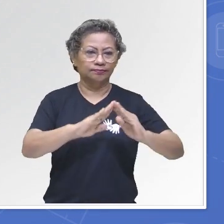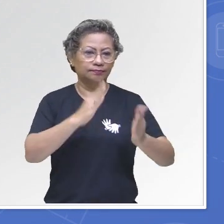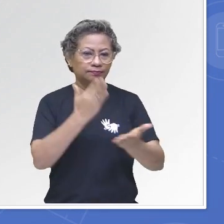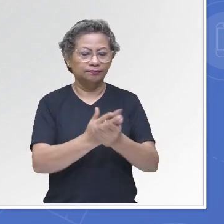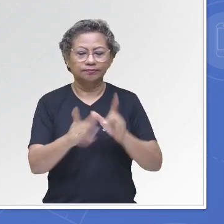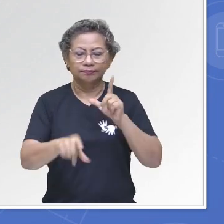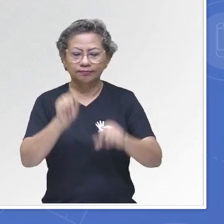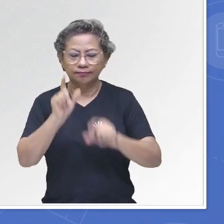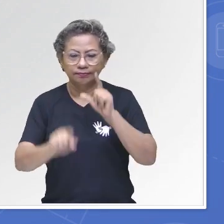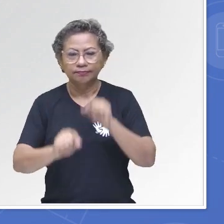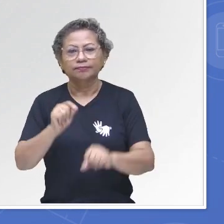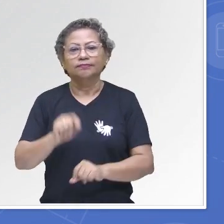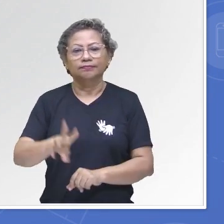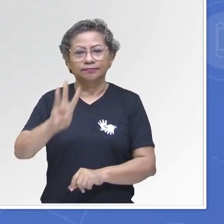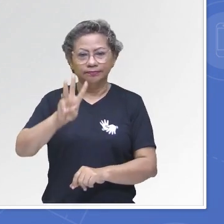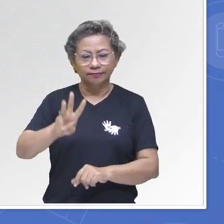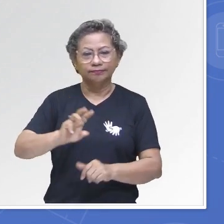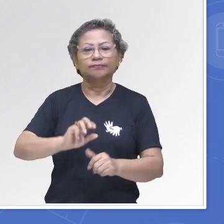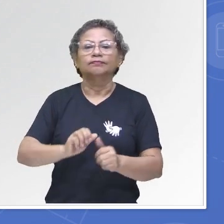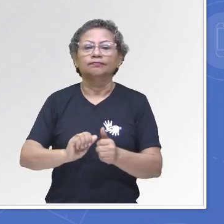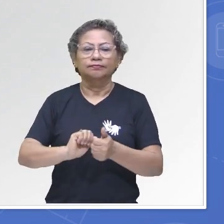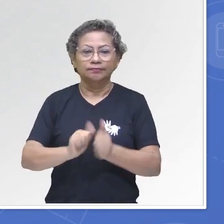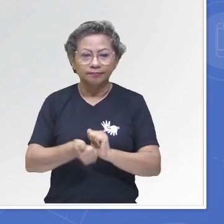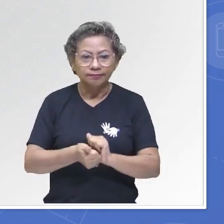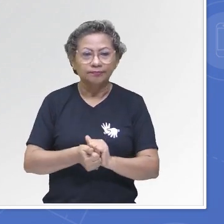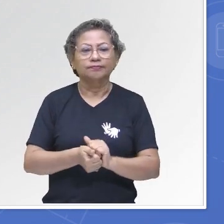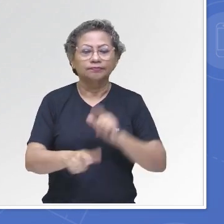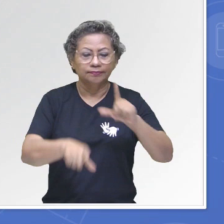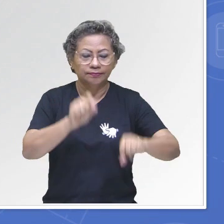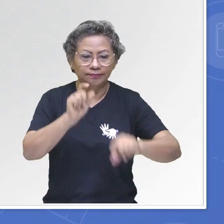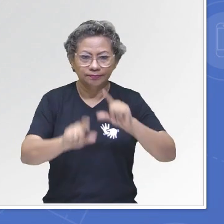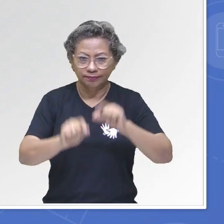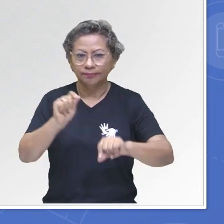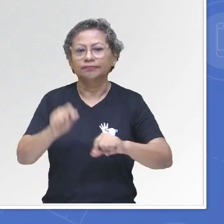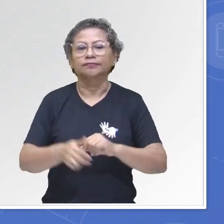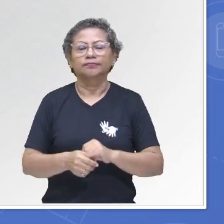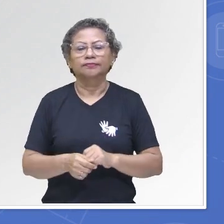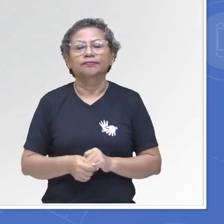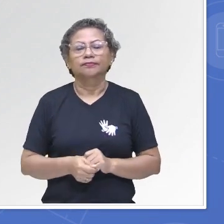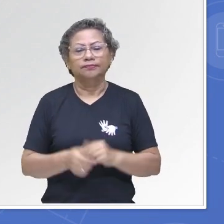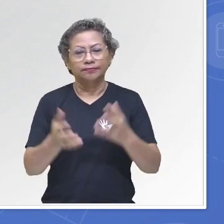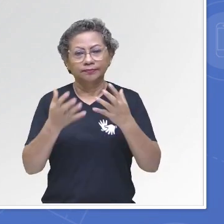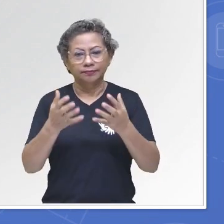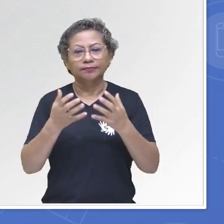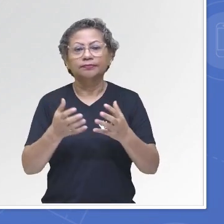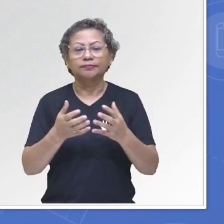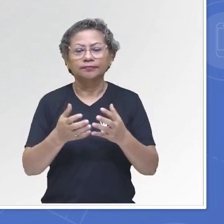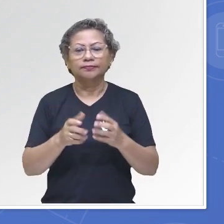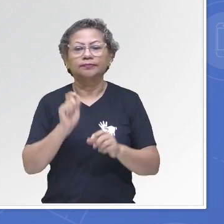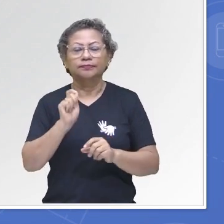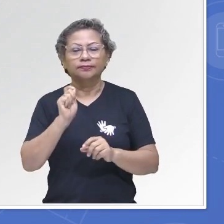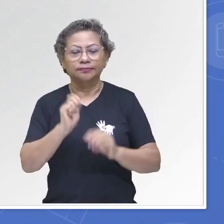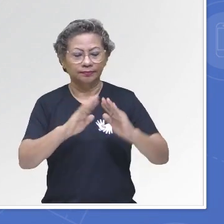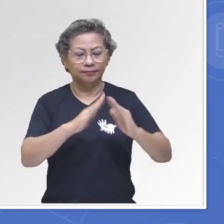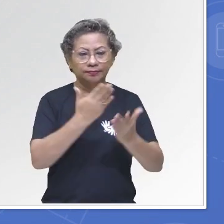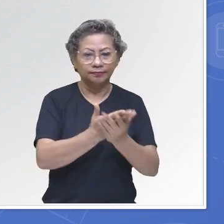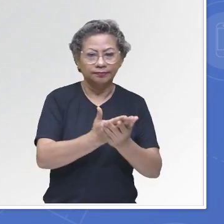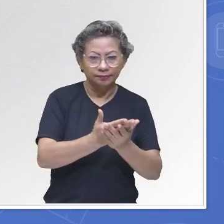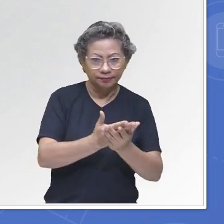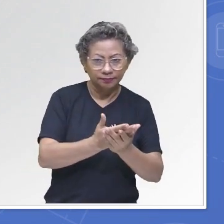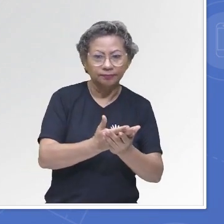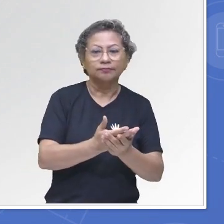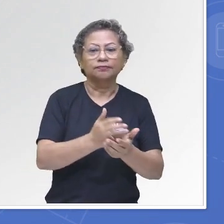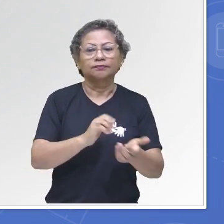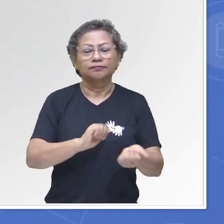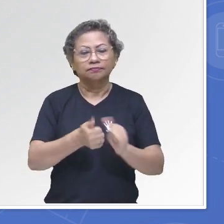atletas selecionados aleatoriamente de cada uma de suas equipes esportivas para participar de uma pesquisa sobre atletismo na escola. Agora sim,